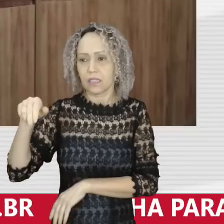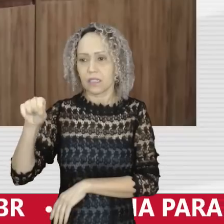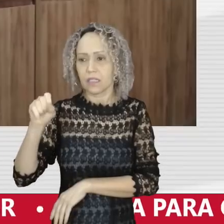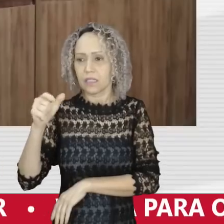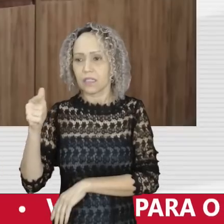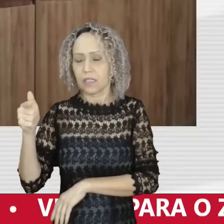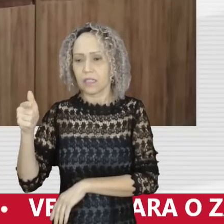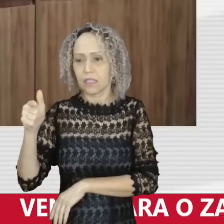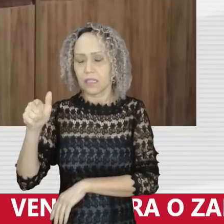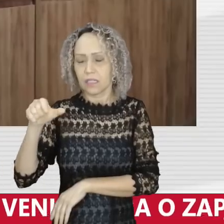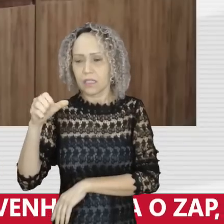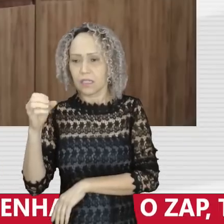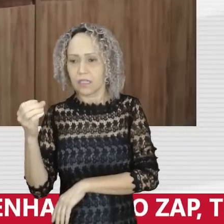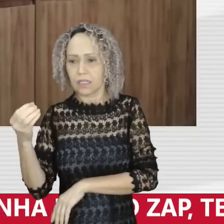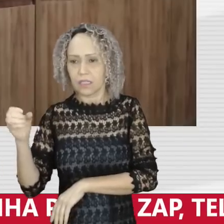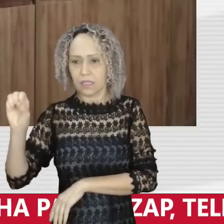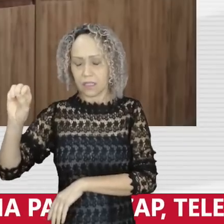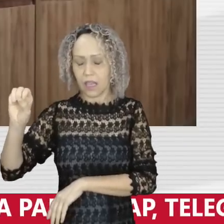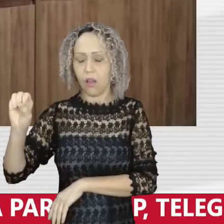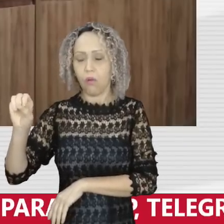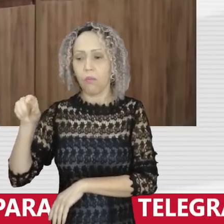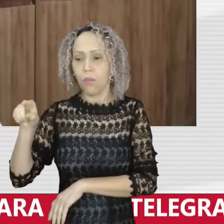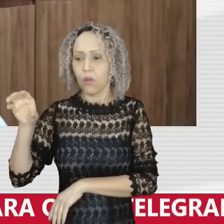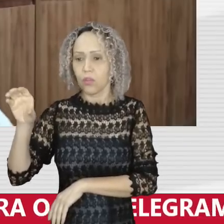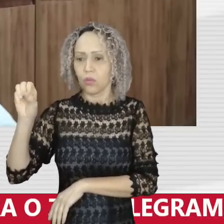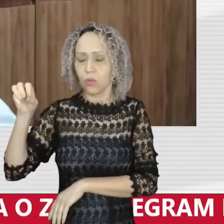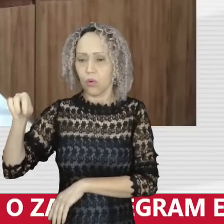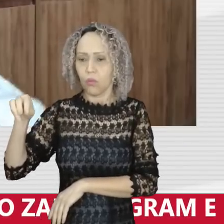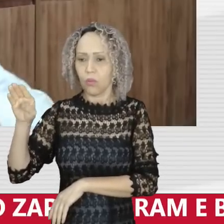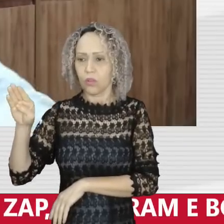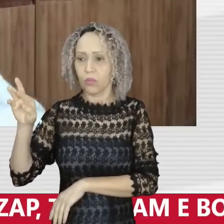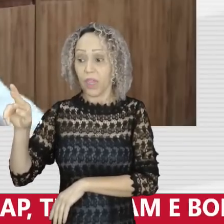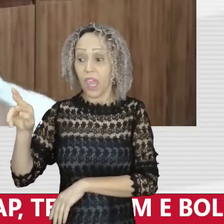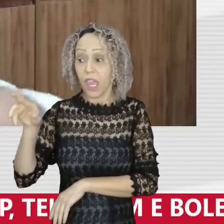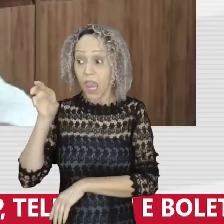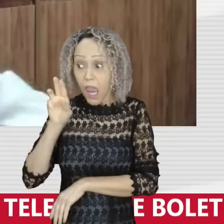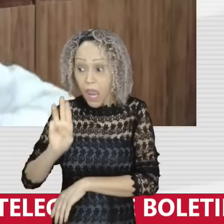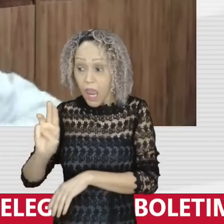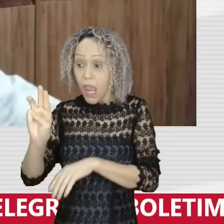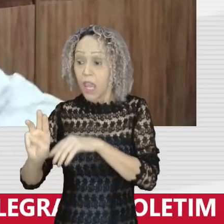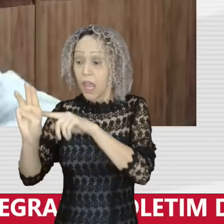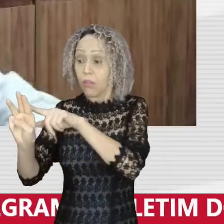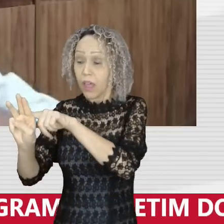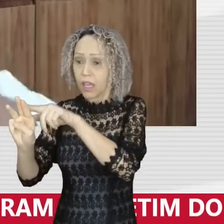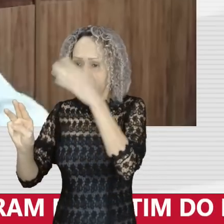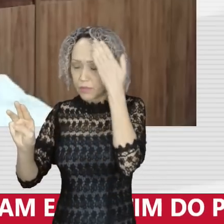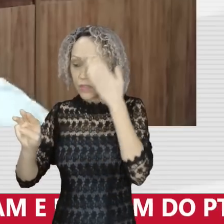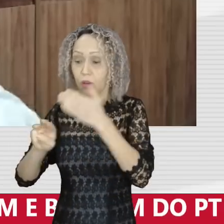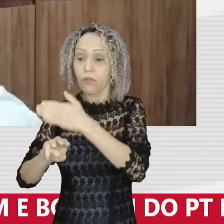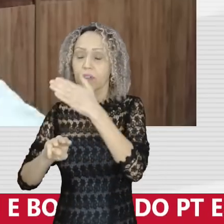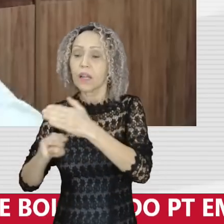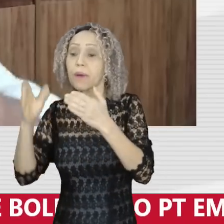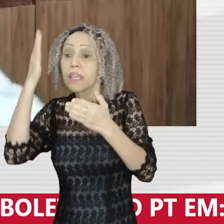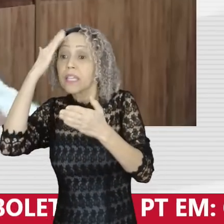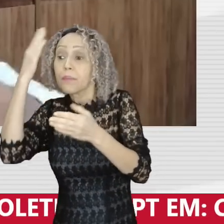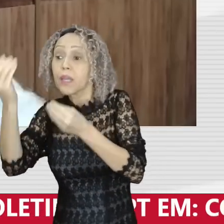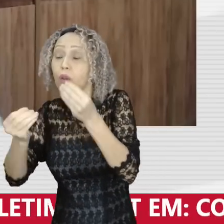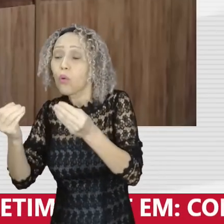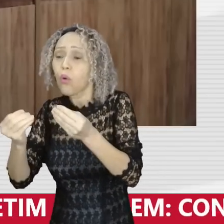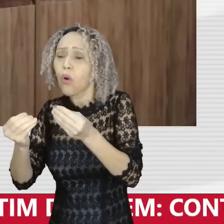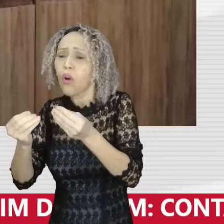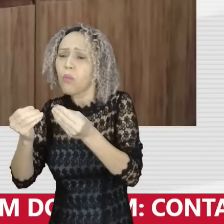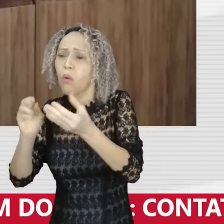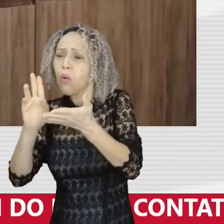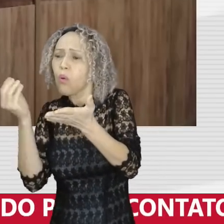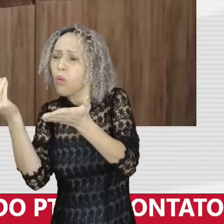É, porque eu vou dizer assim, eu acho importante ter um cadastro, eu acho importante as pessoas saberem que não estão indo para um lugar que ninguém vai saber do que se trata, não vai ser, isso. E vão estar ali